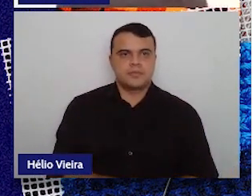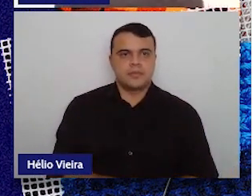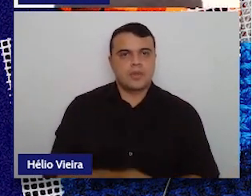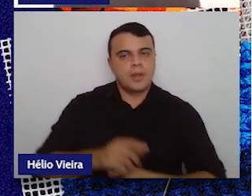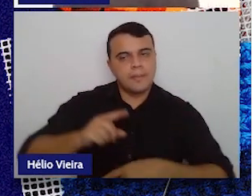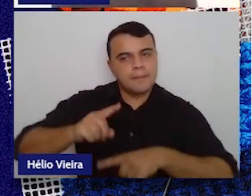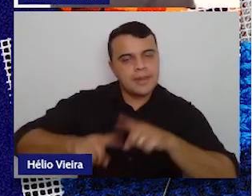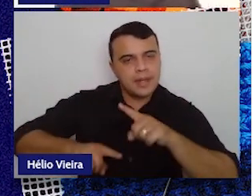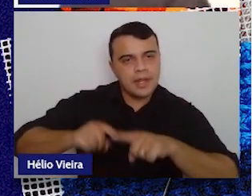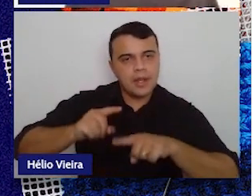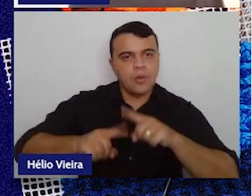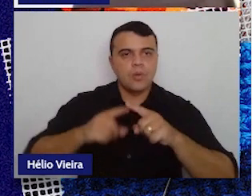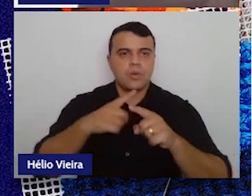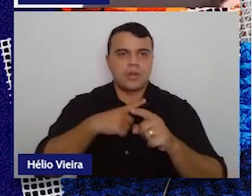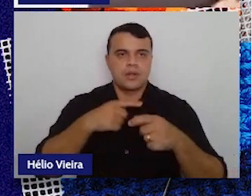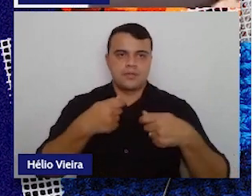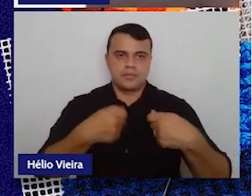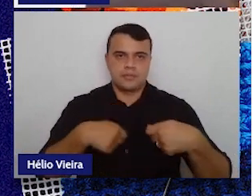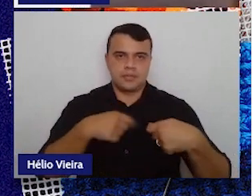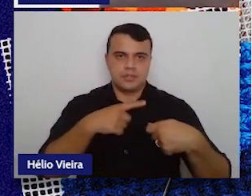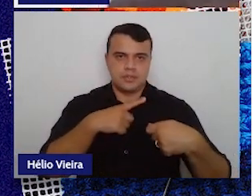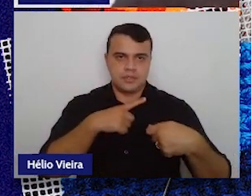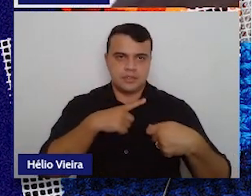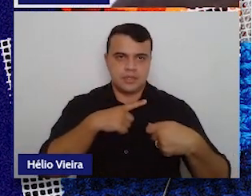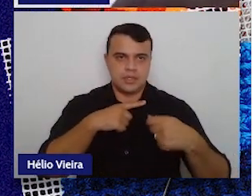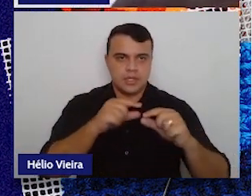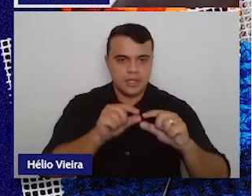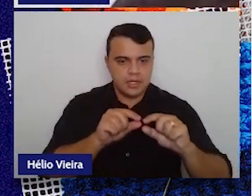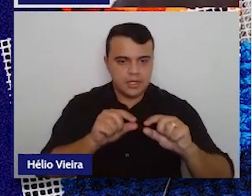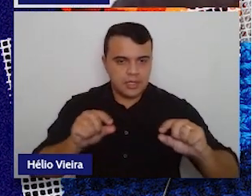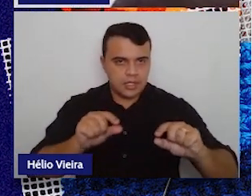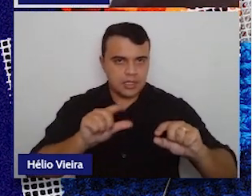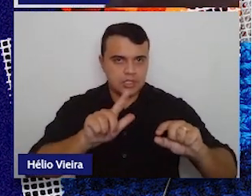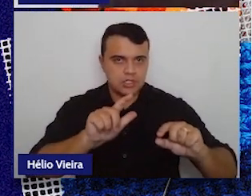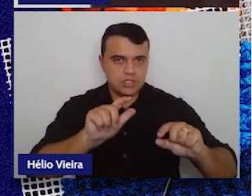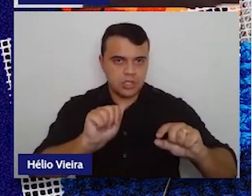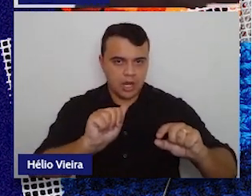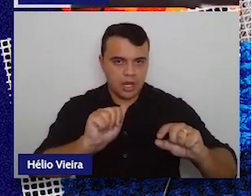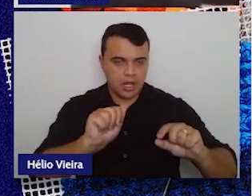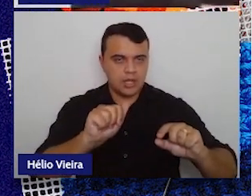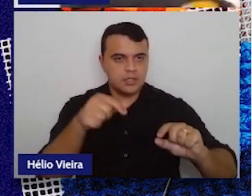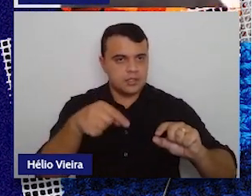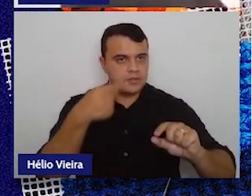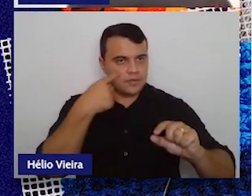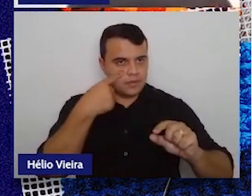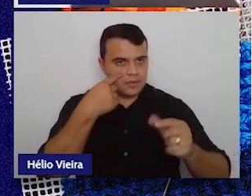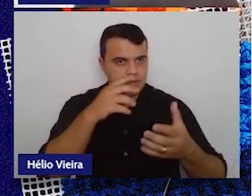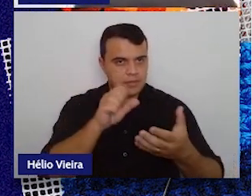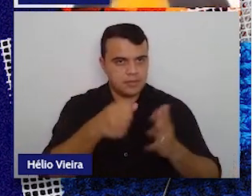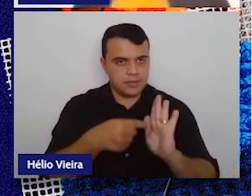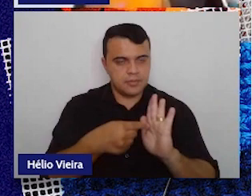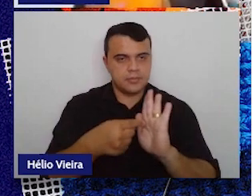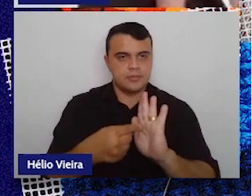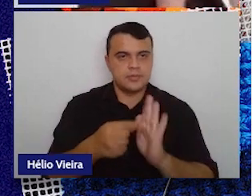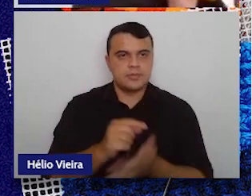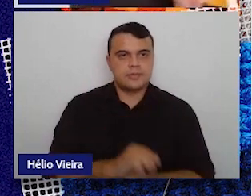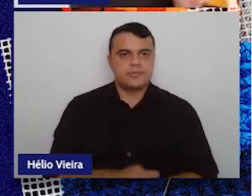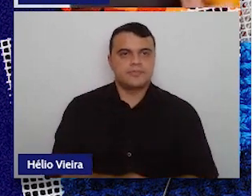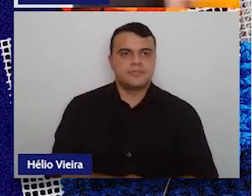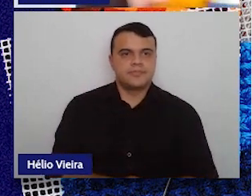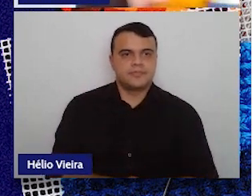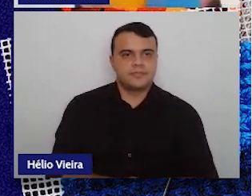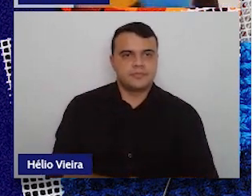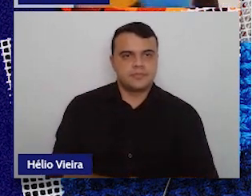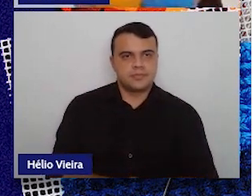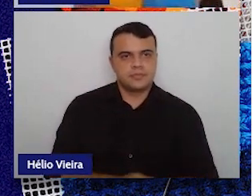Material. A gente vai precisar de linhas de lã. Aí, eu vou pegar aqui. Olha só.